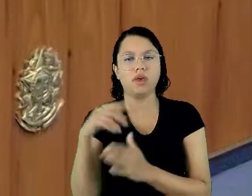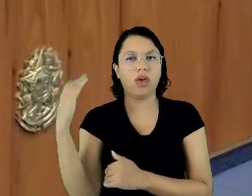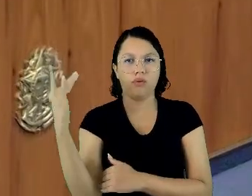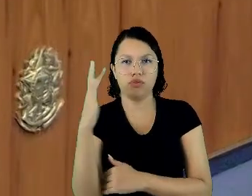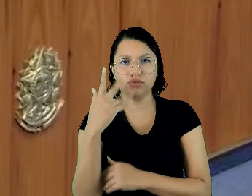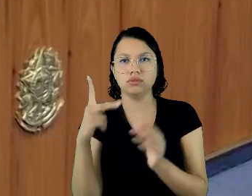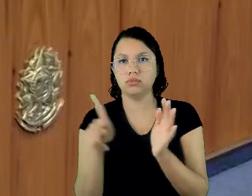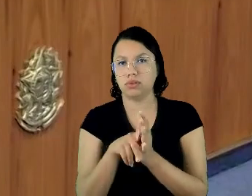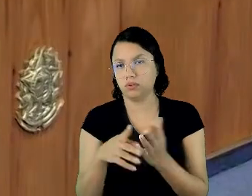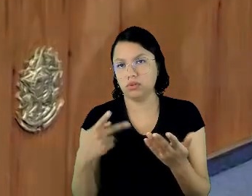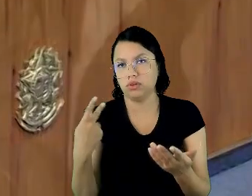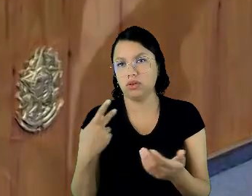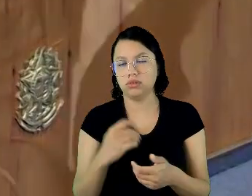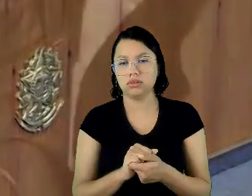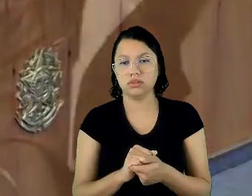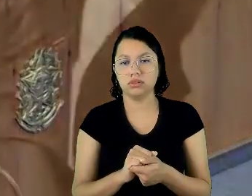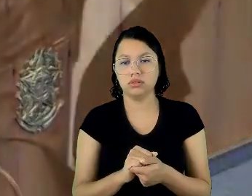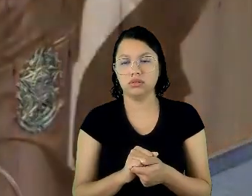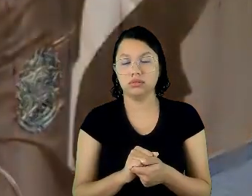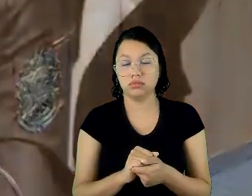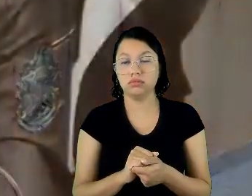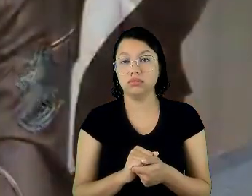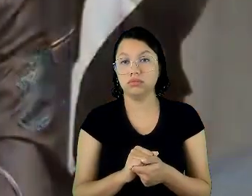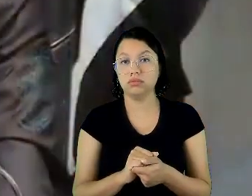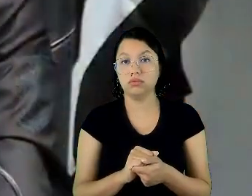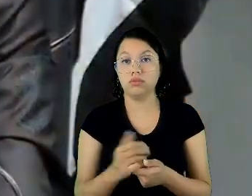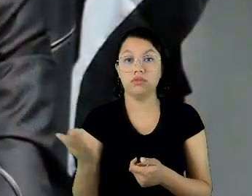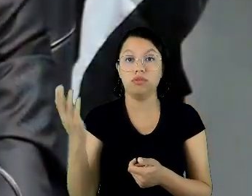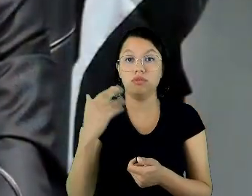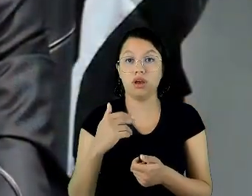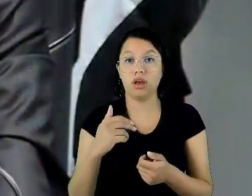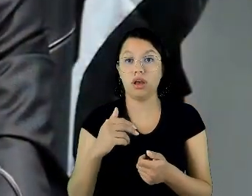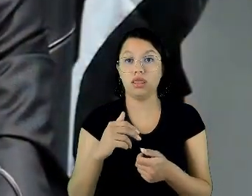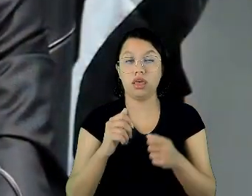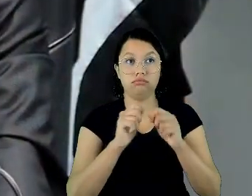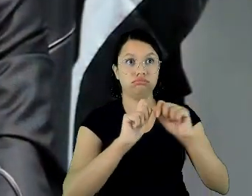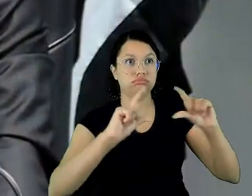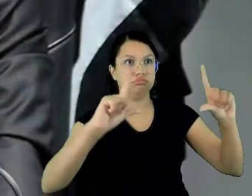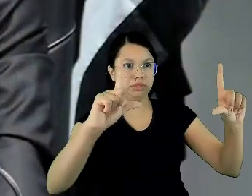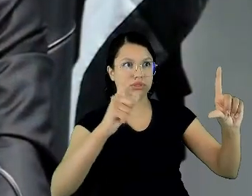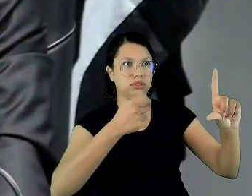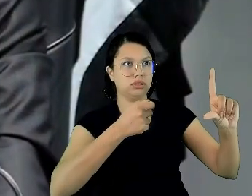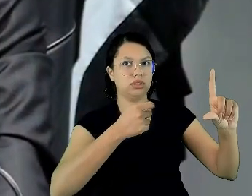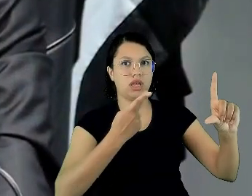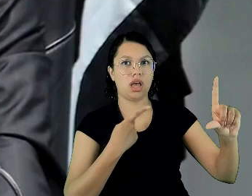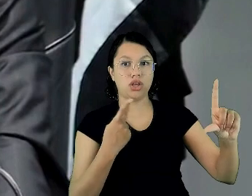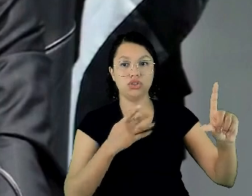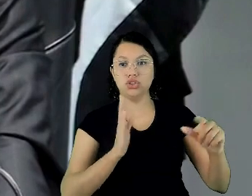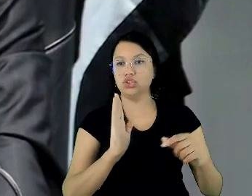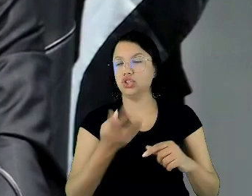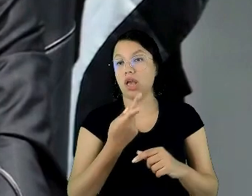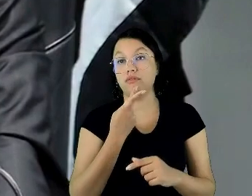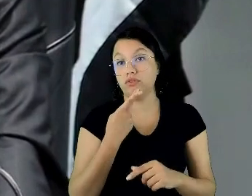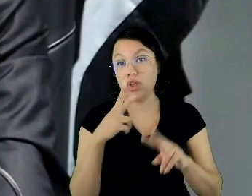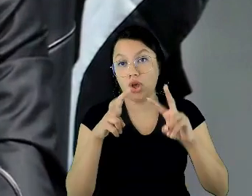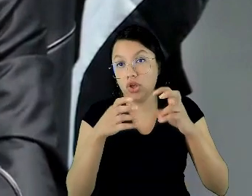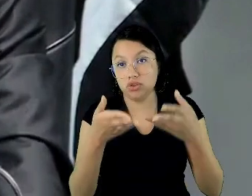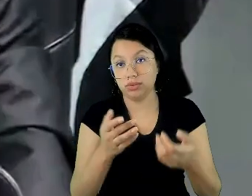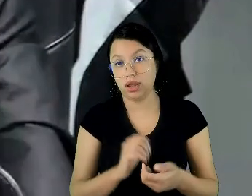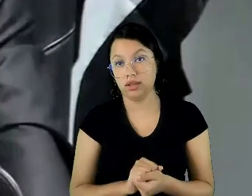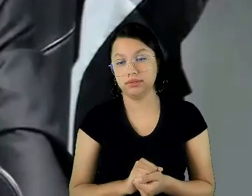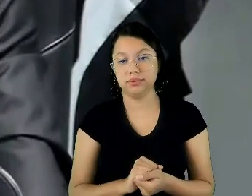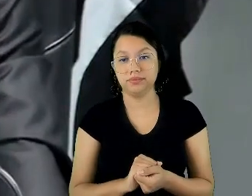aparecem na mídia nacional, a gente já se debruçou sobre elas e, o